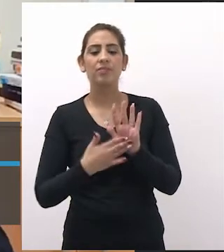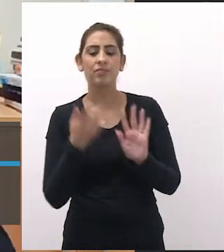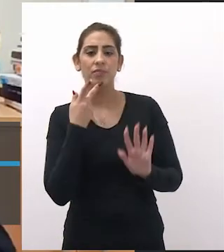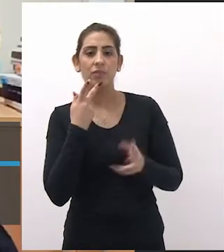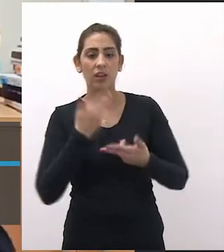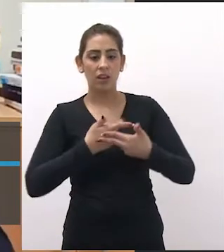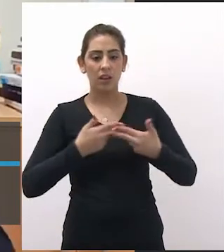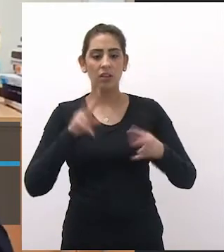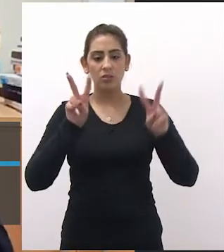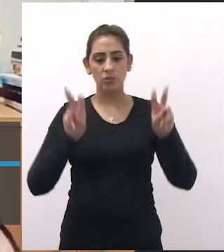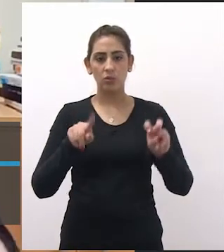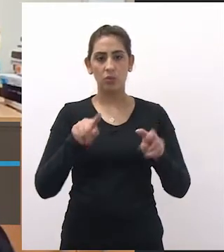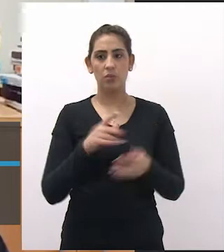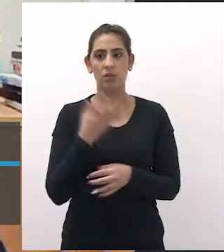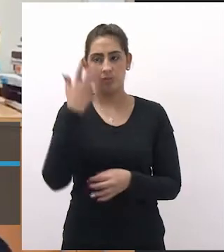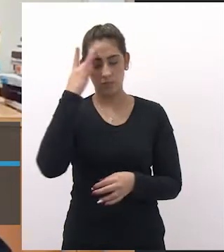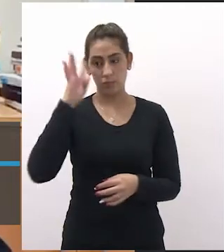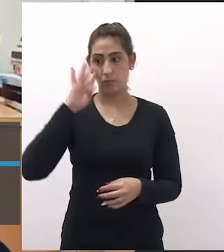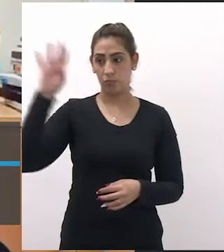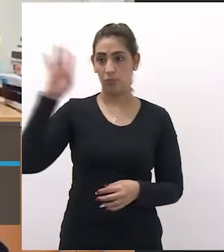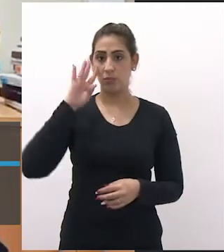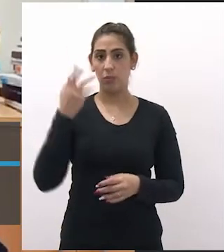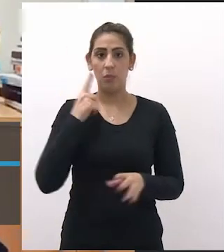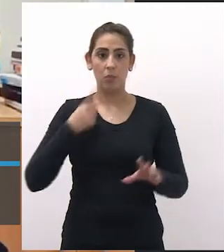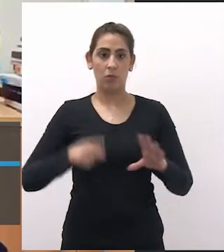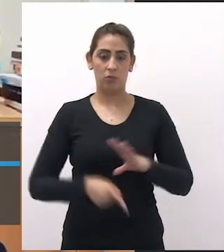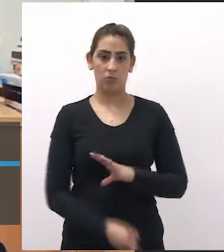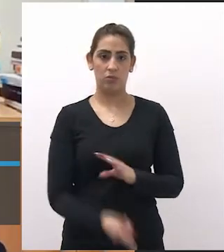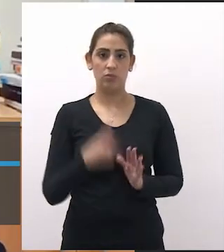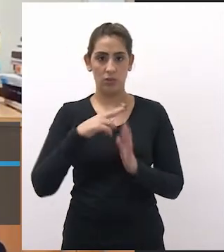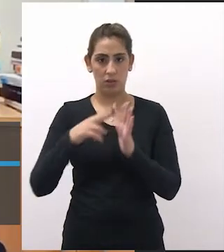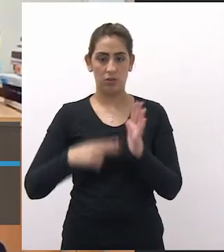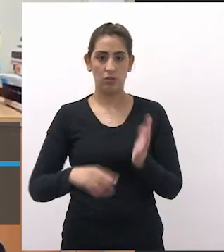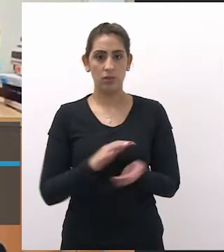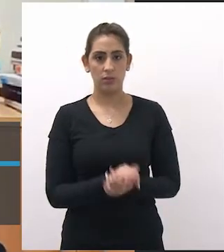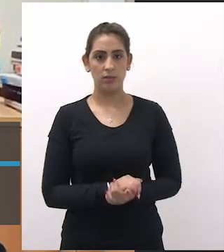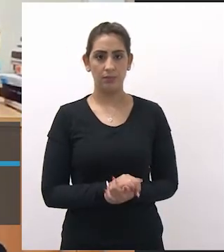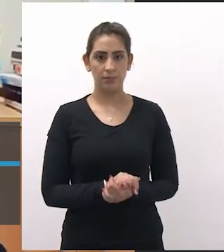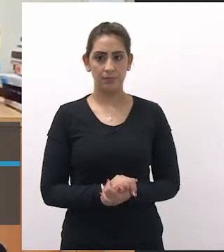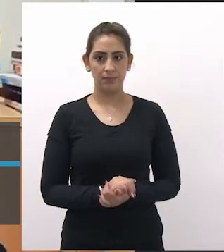essas reflexões tão profundas nos leitores?